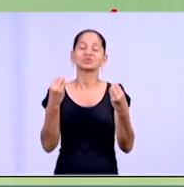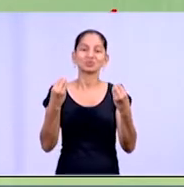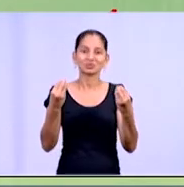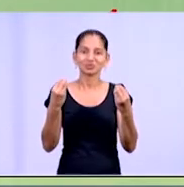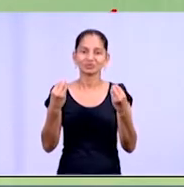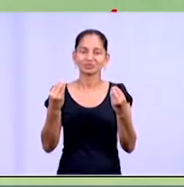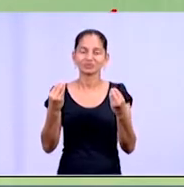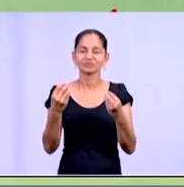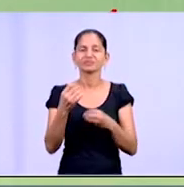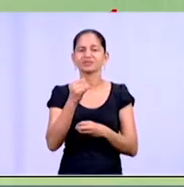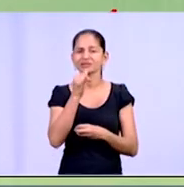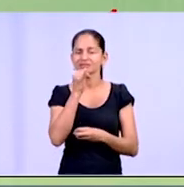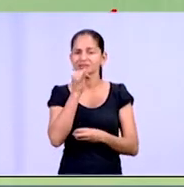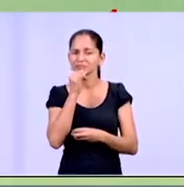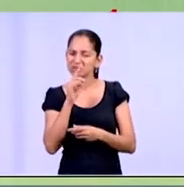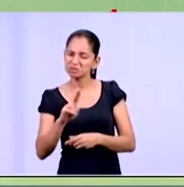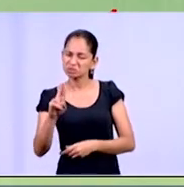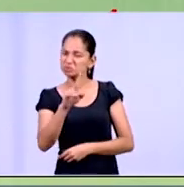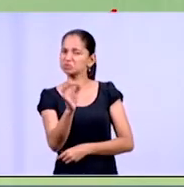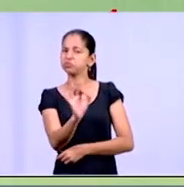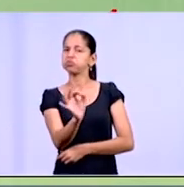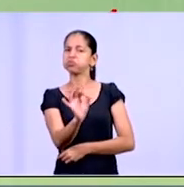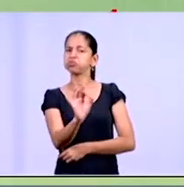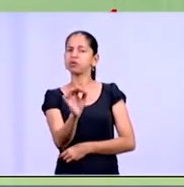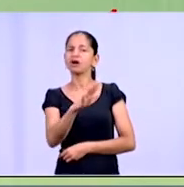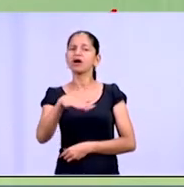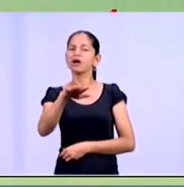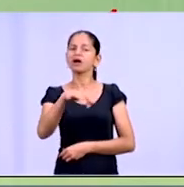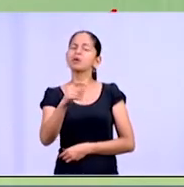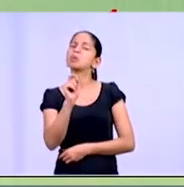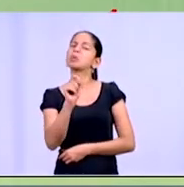apesar de a gente achar que isso aqui é uma coisa inútil, né, useless, que a gente chama,